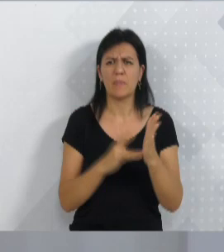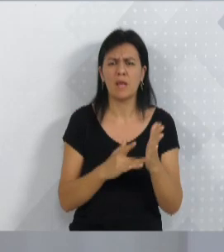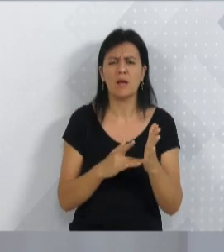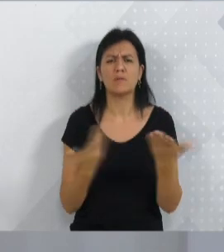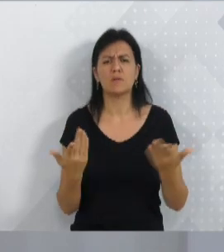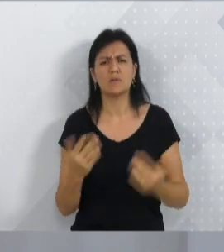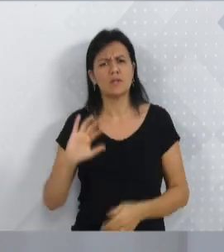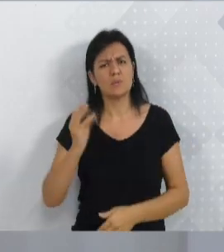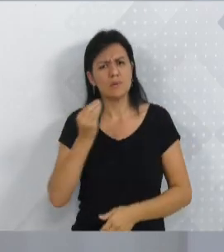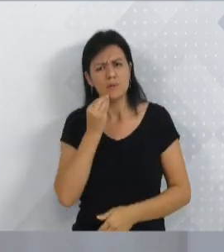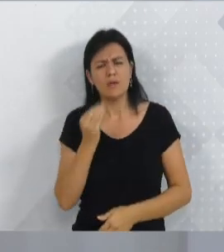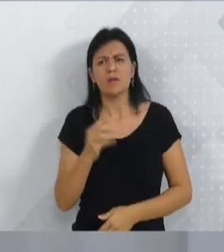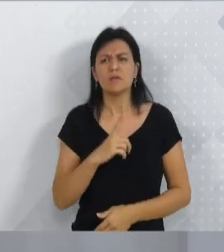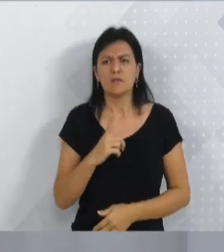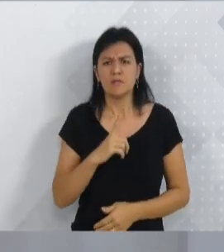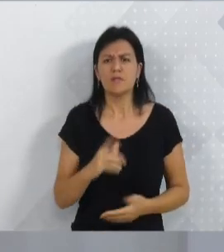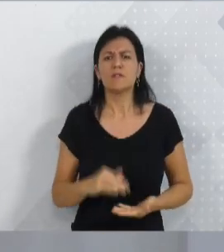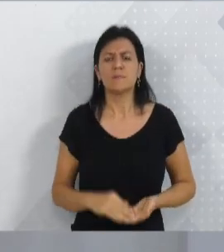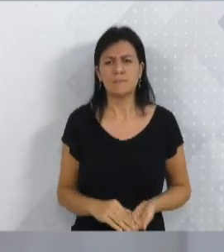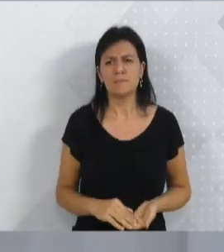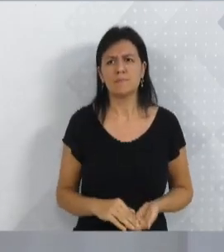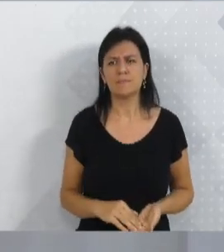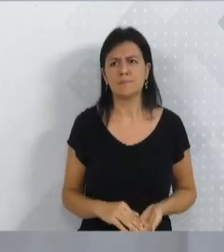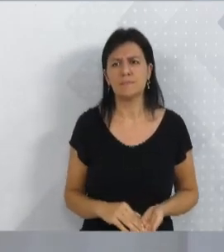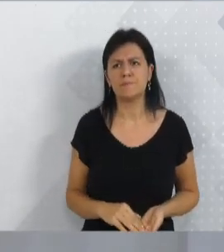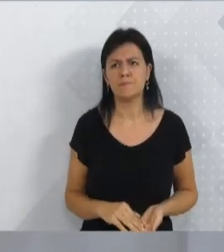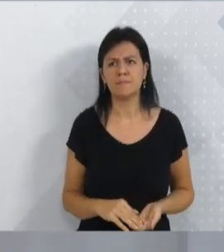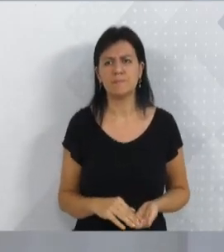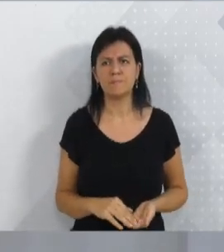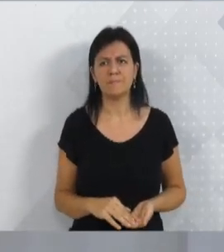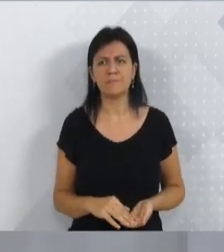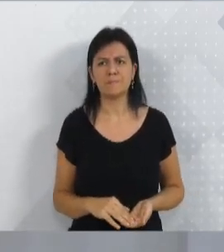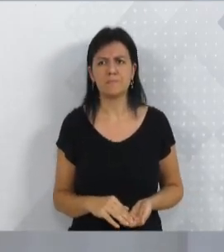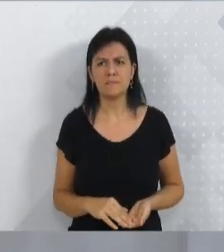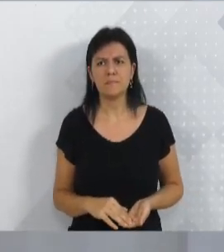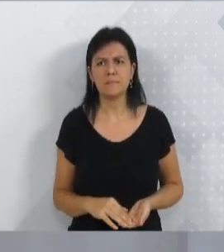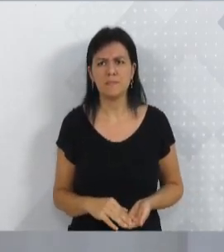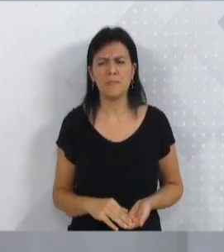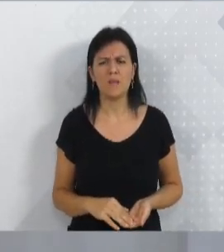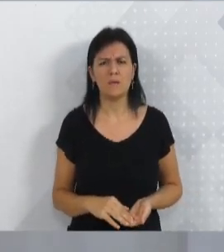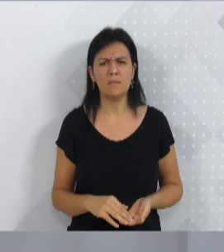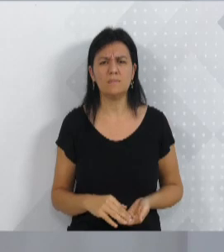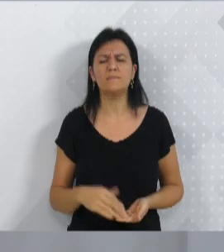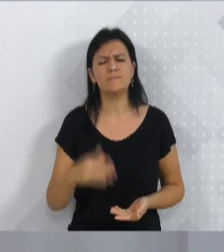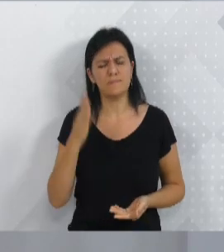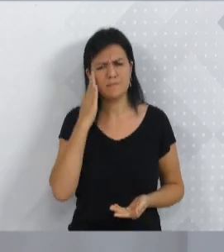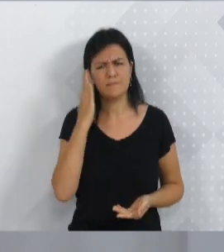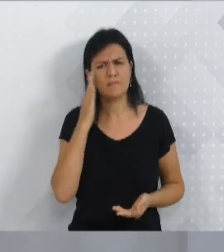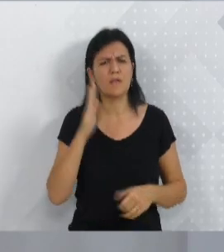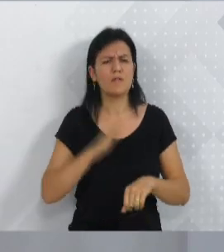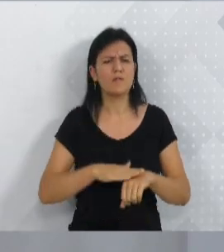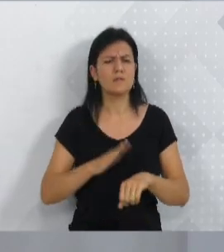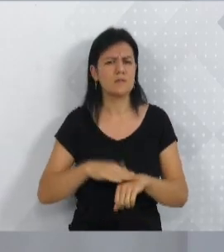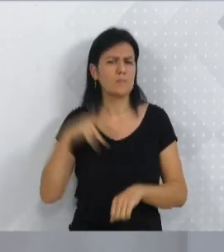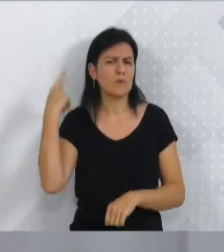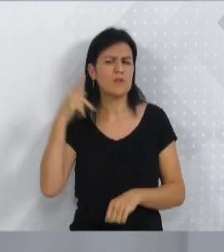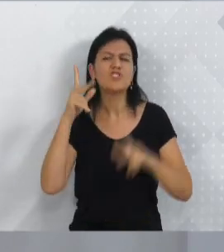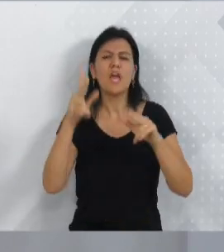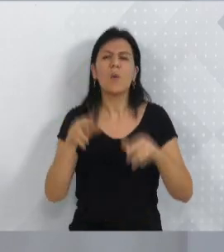oportunidades eu ouvi esses tempos aí essa é a verdade né fazer política é plantar sementes